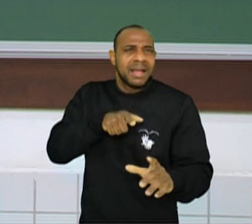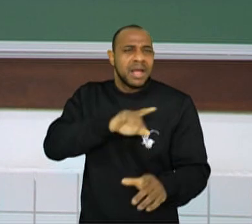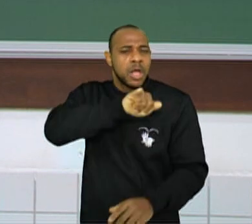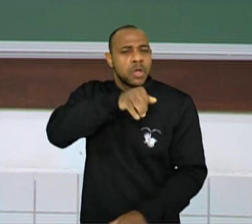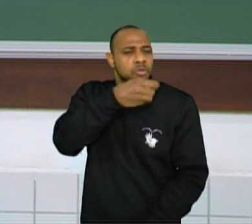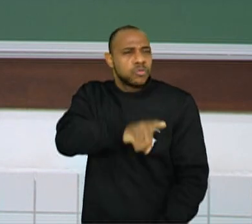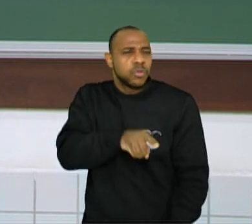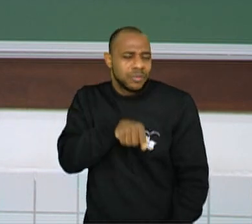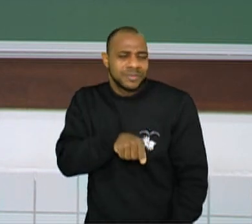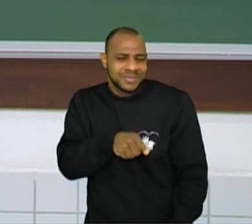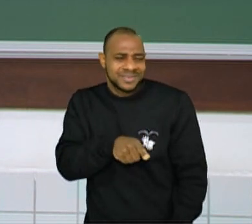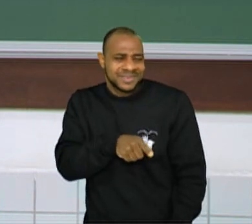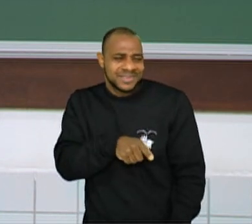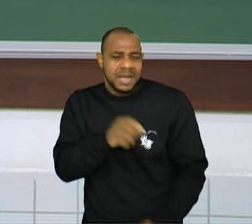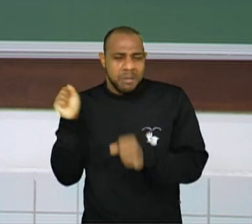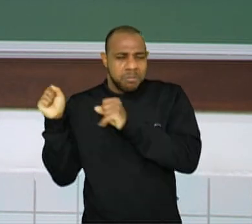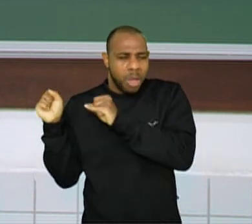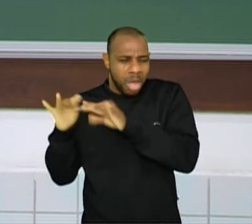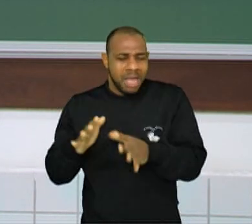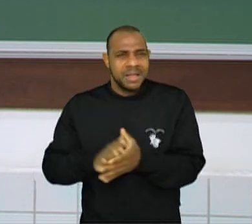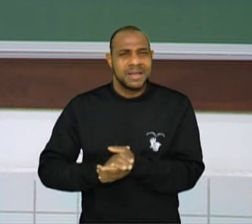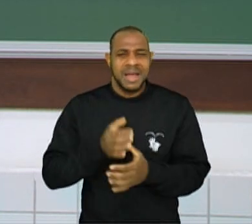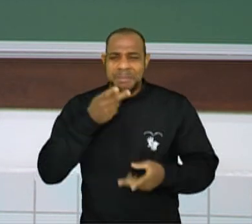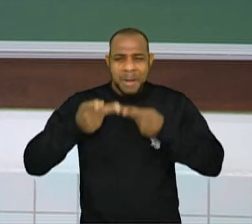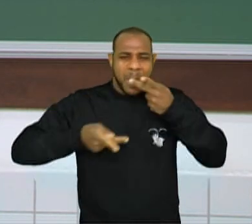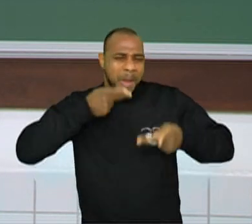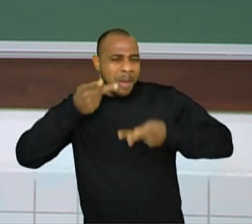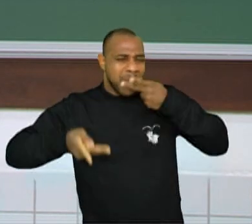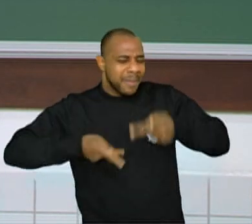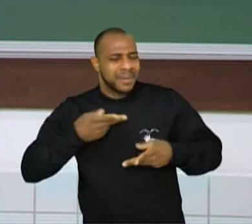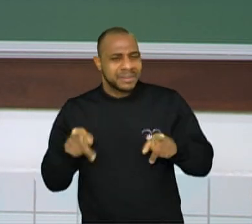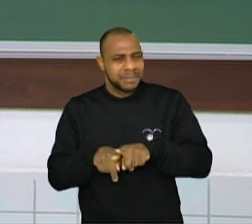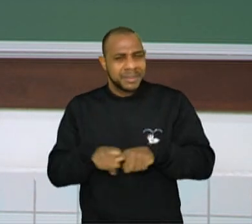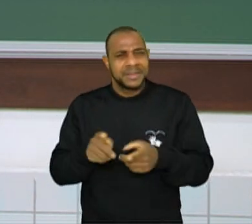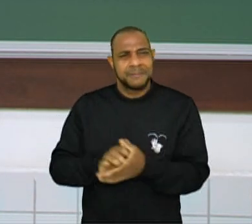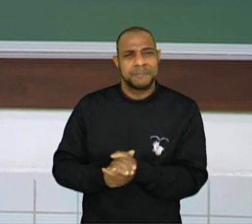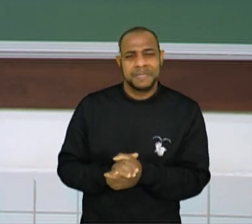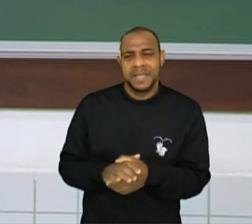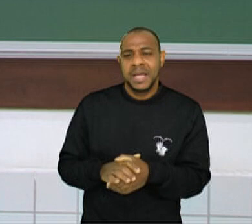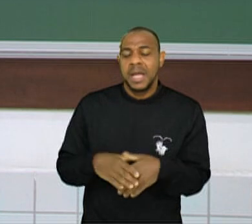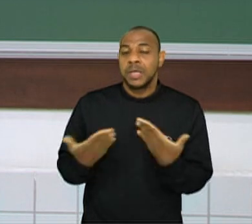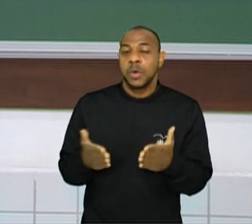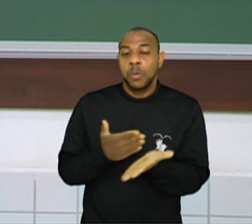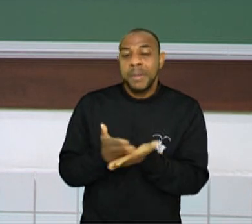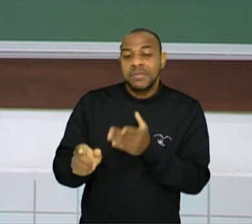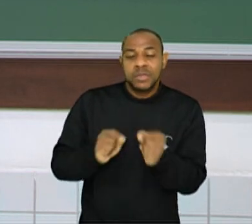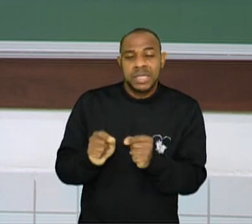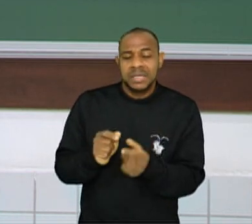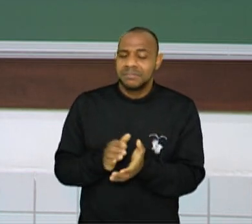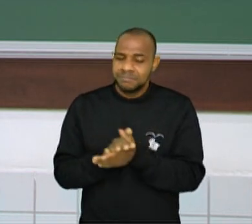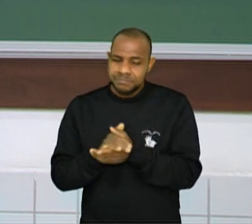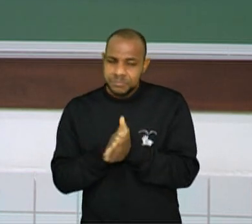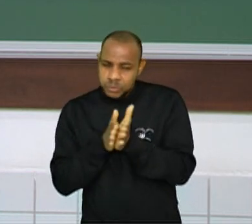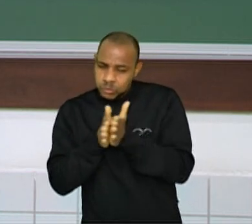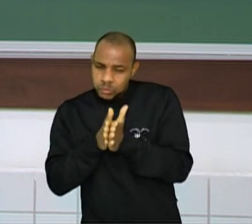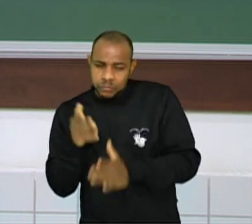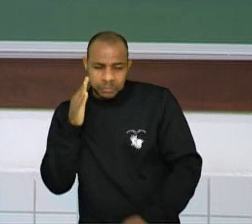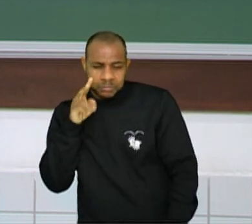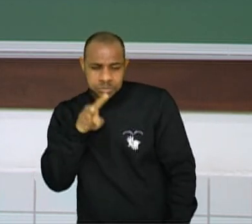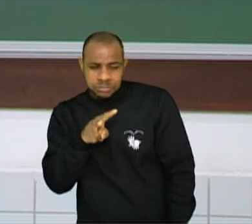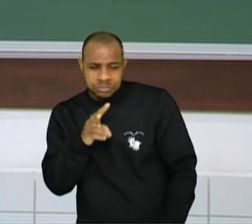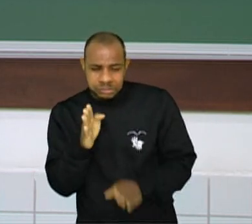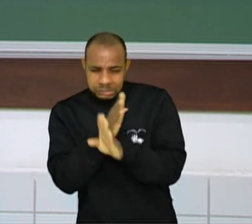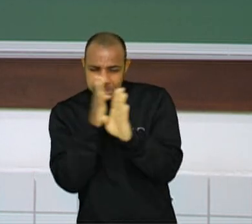de sucesso dos seus planos econômicos, até a população mais pobre começa a desconfiar daquele tipo de governo. Muito